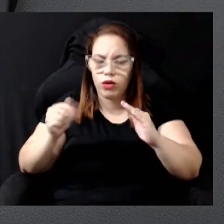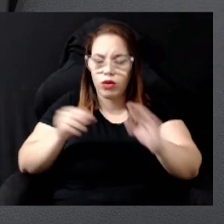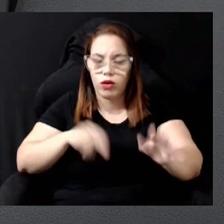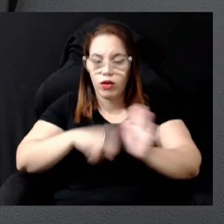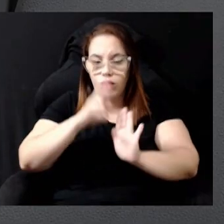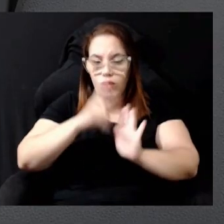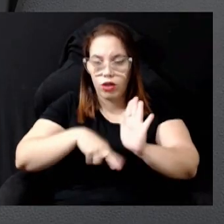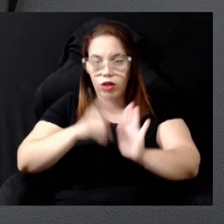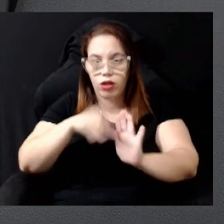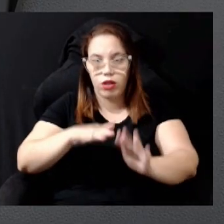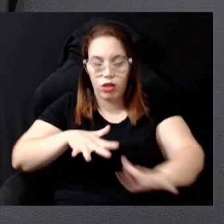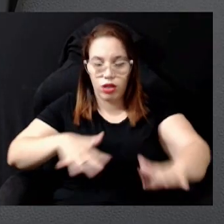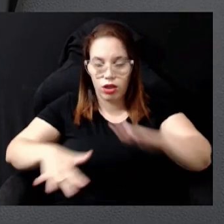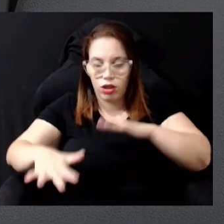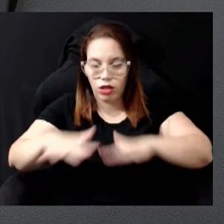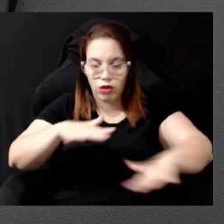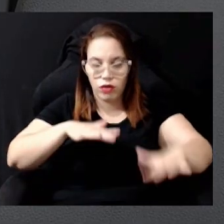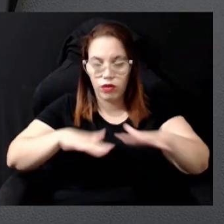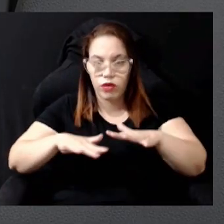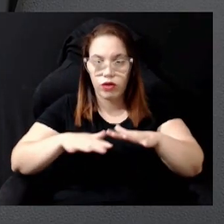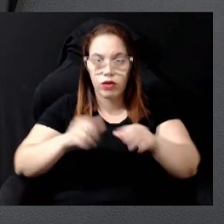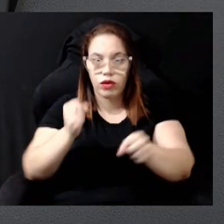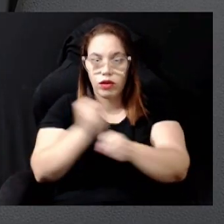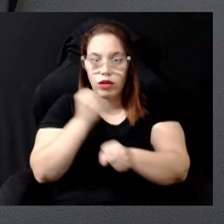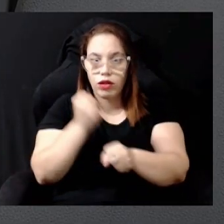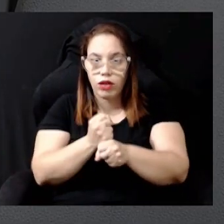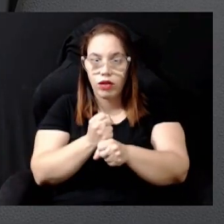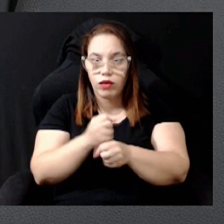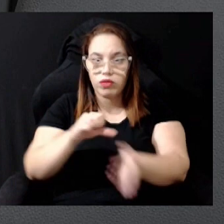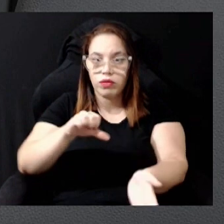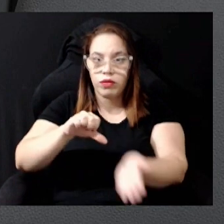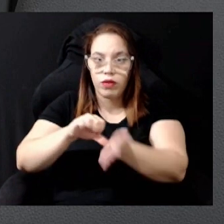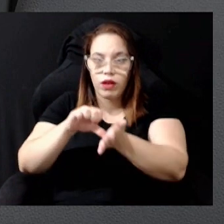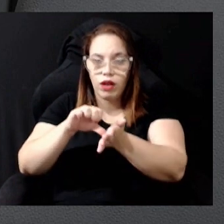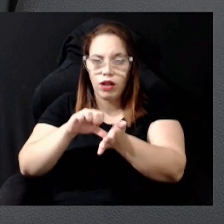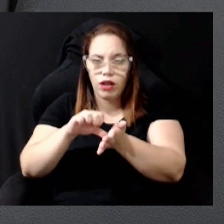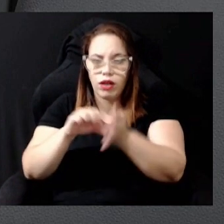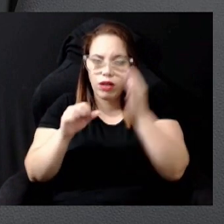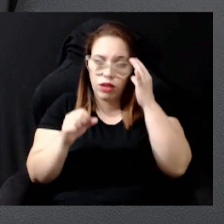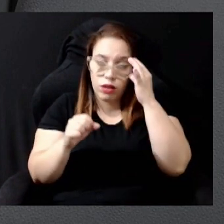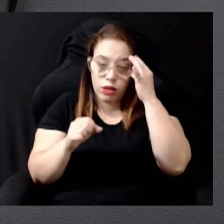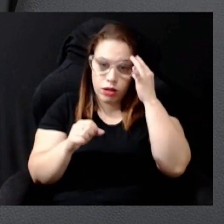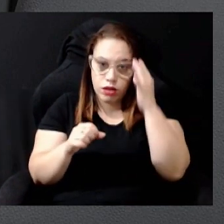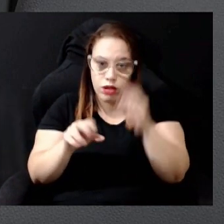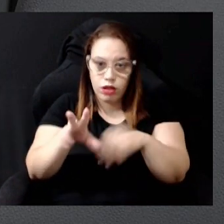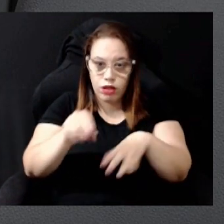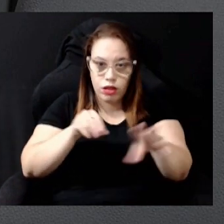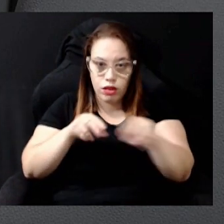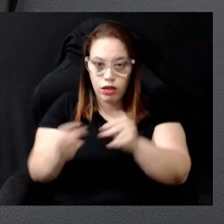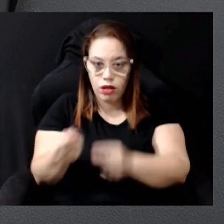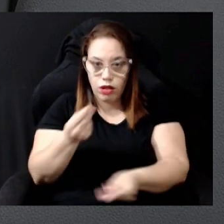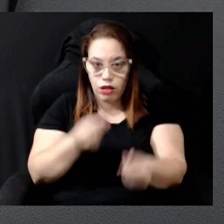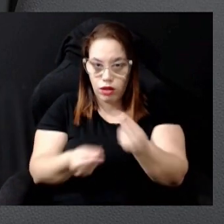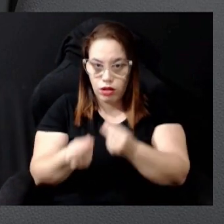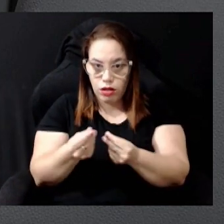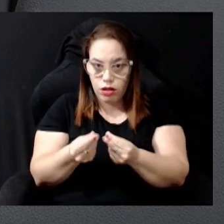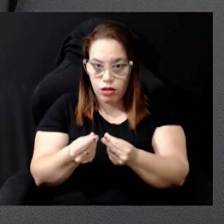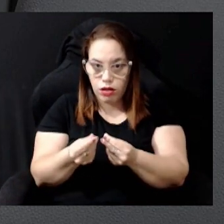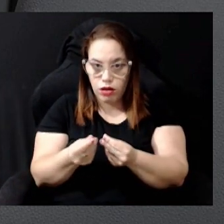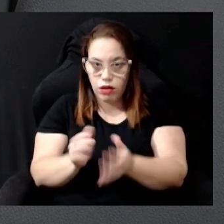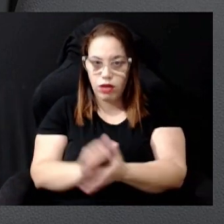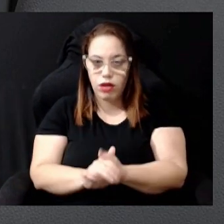área onde está construído o centro de saúde e também a captação de recursos. Nós fizemos uma discussão